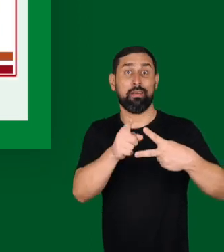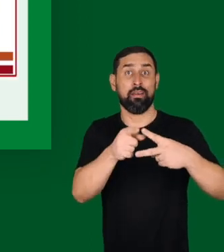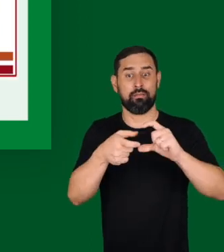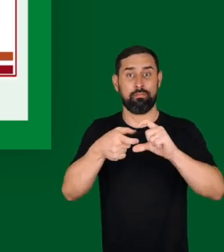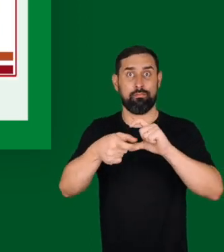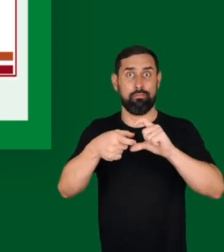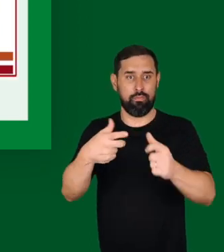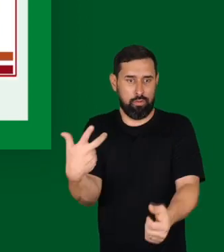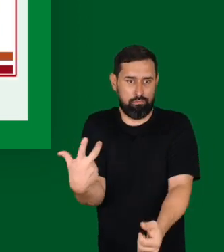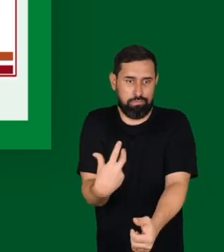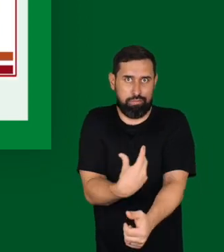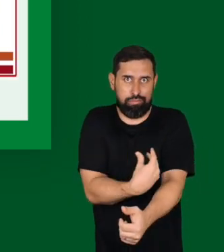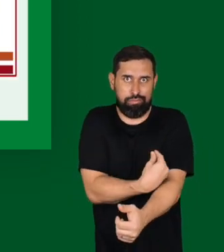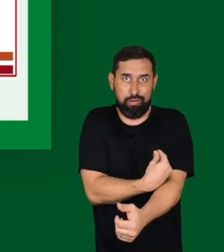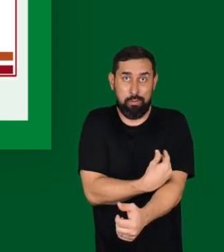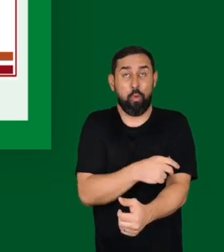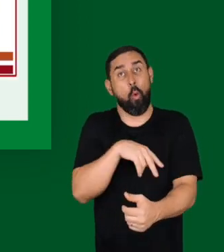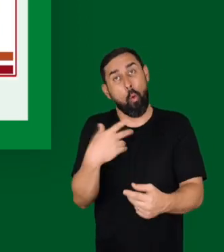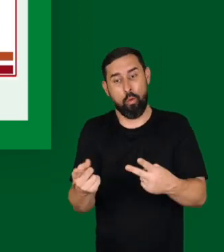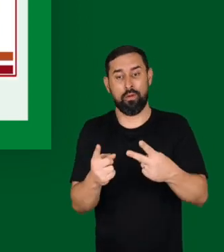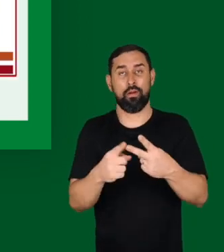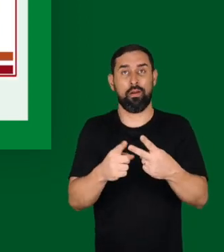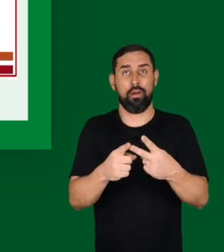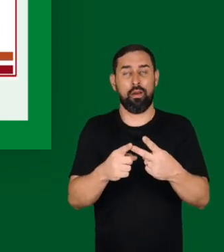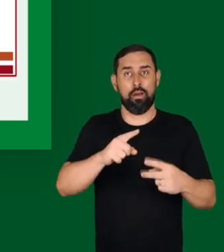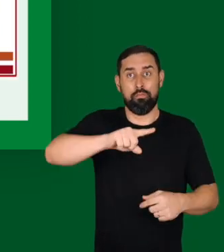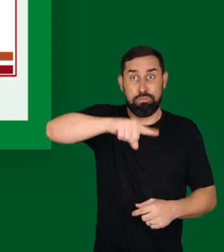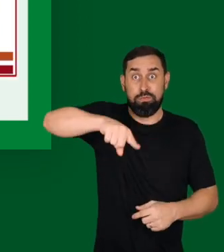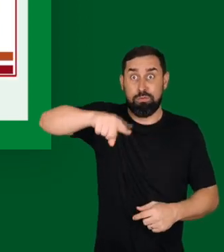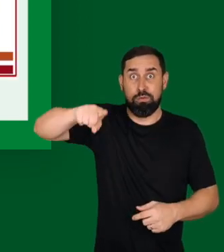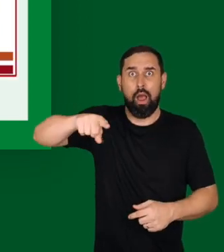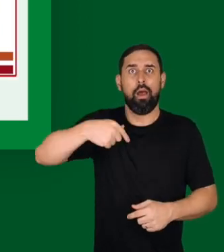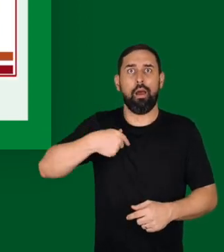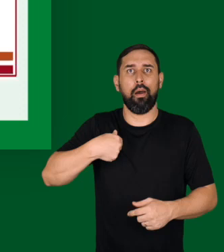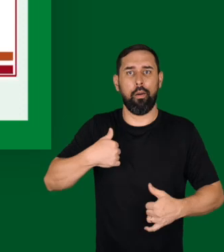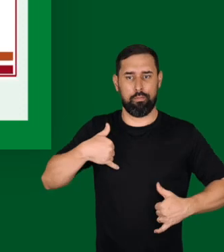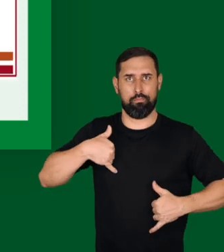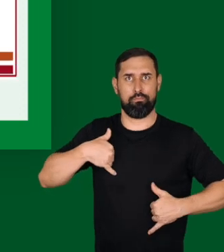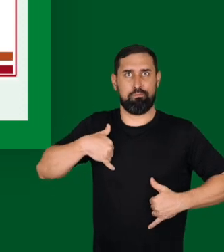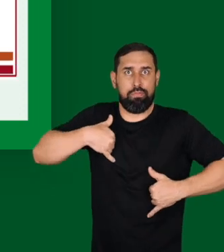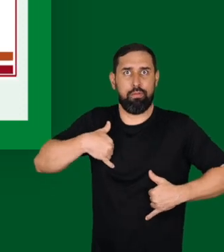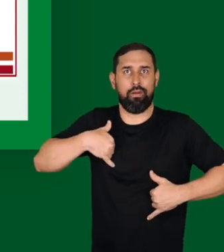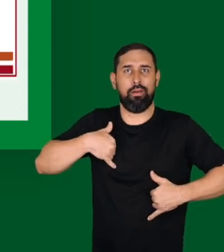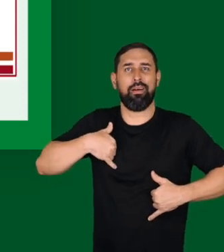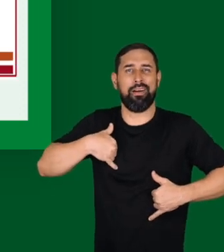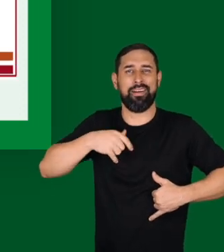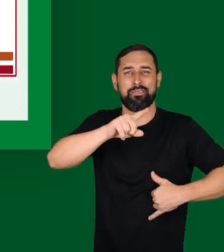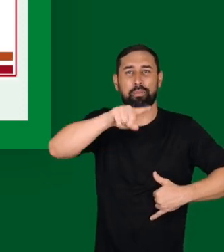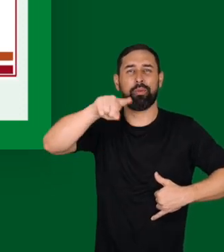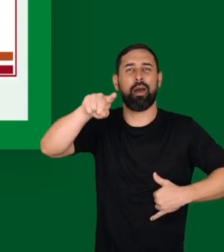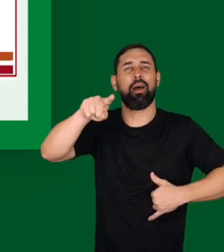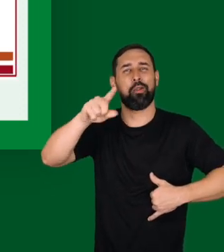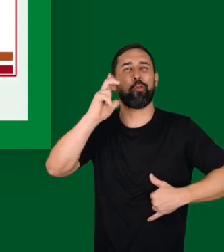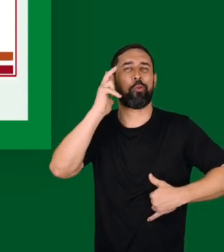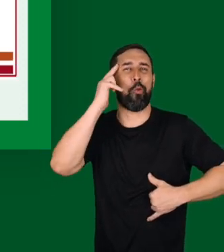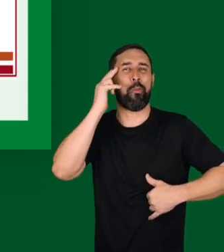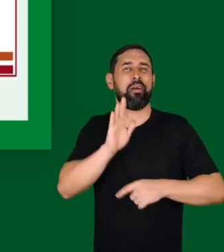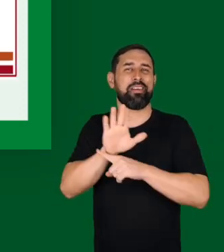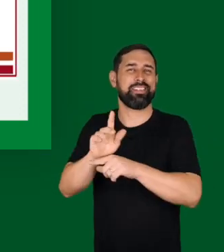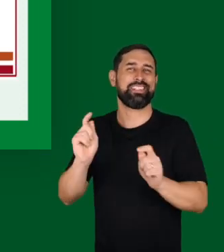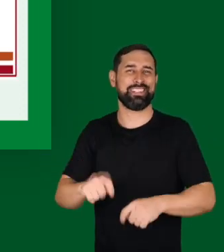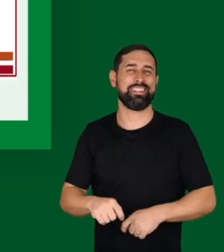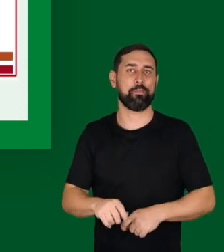uma cardioversão química e uma cardioversão sincronizada. Diferentemente do adulto, que a gente usa